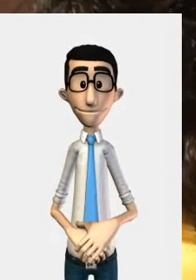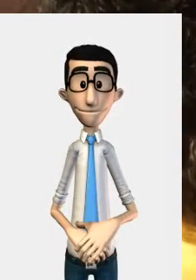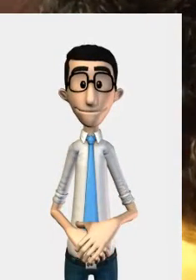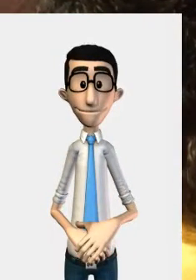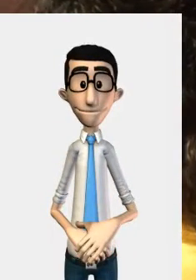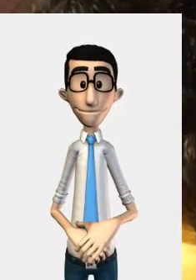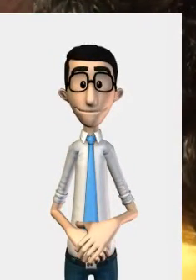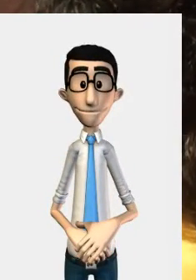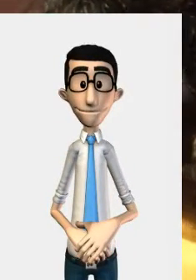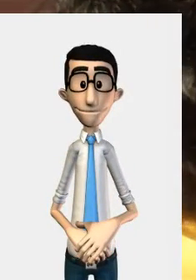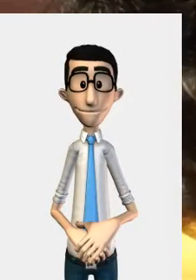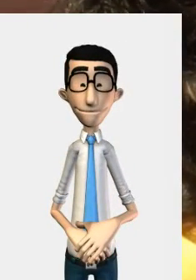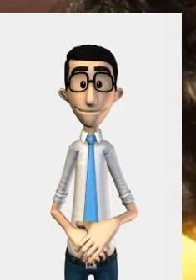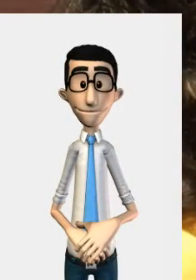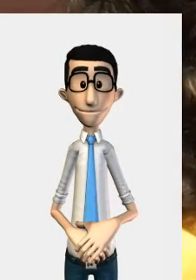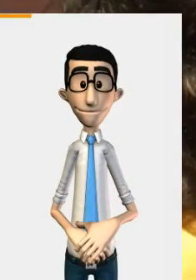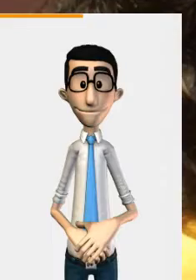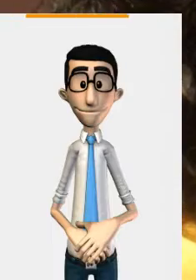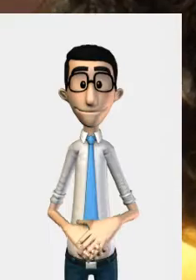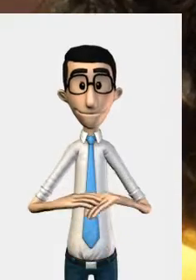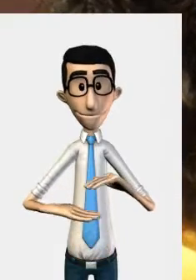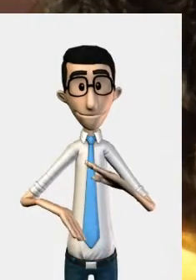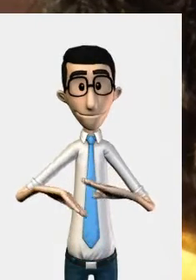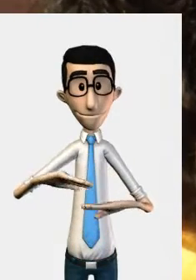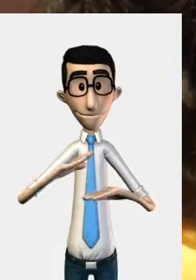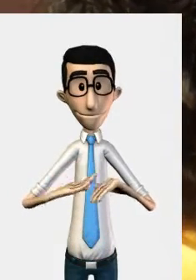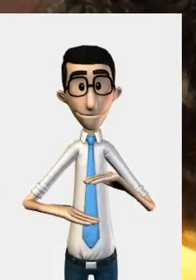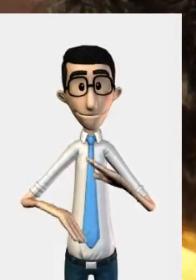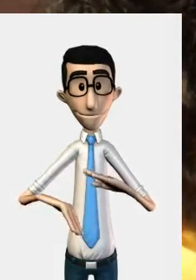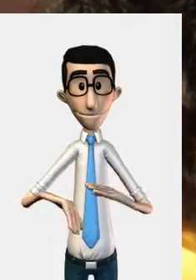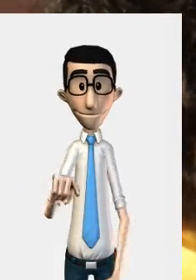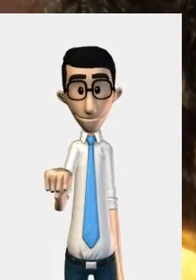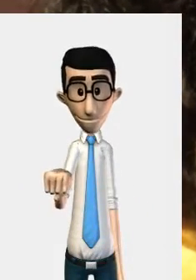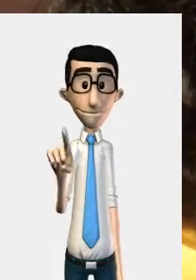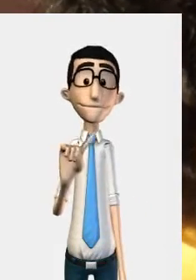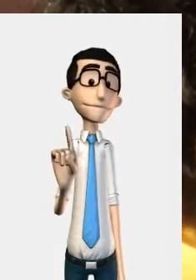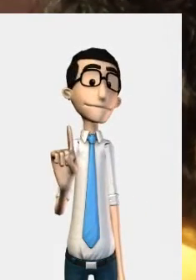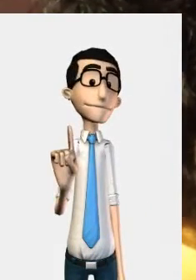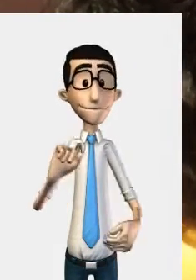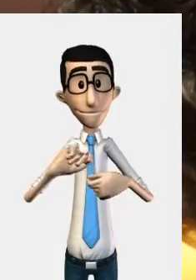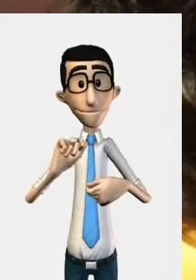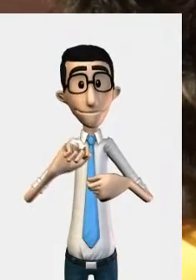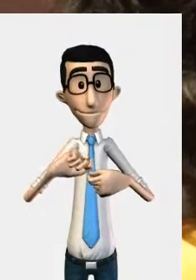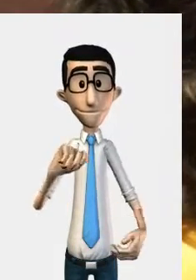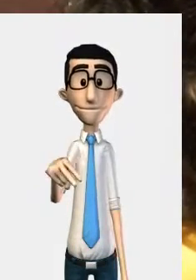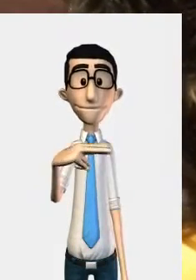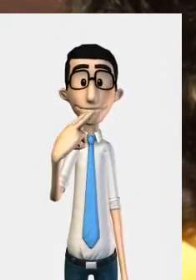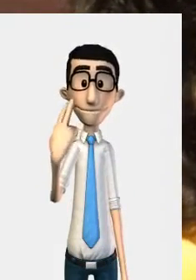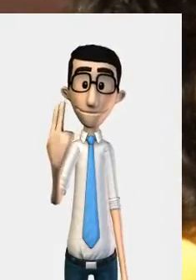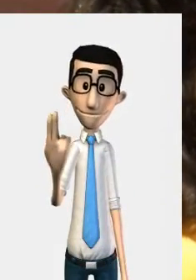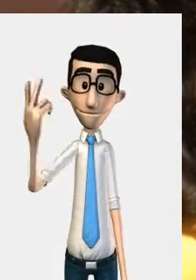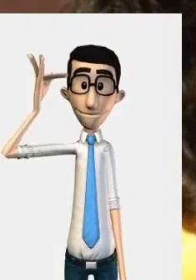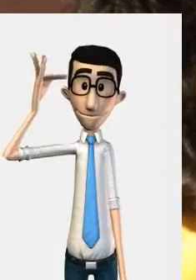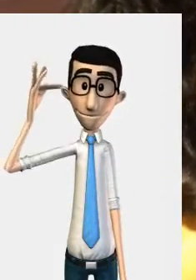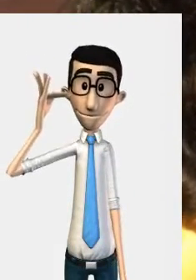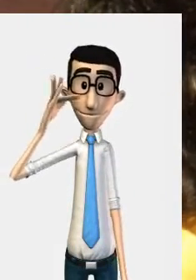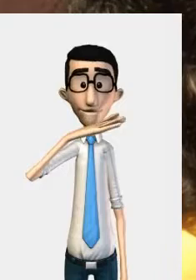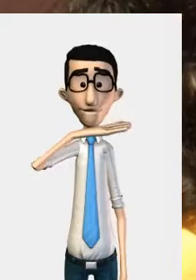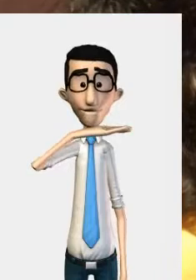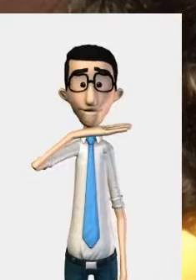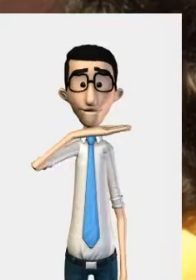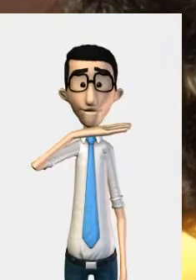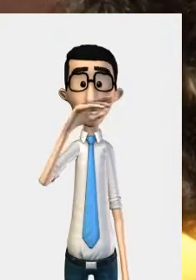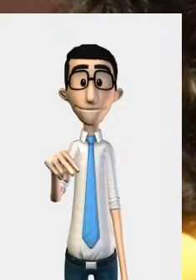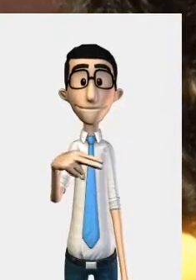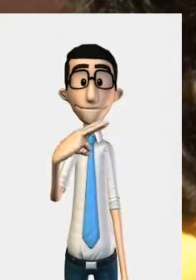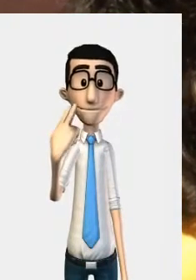barreiras para as pessoas aprenderem sobre análise do comportamento? A boa literatura está em inglês. Se o profissional ele não souber ler em